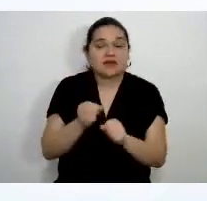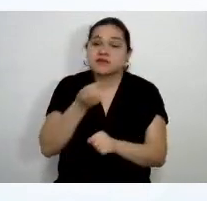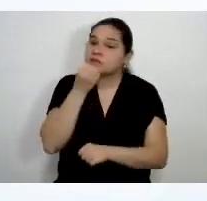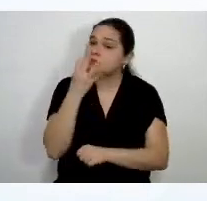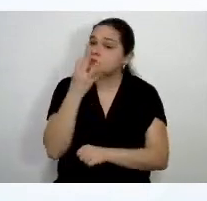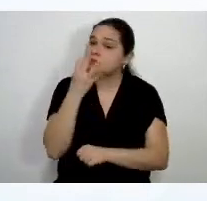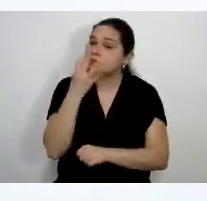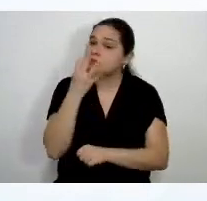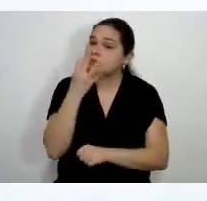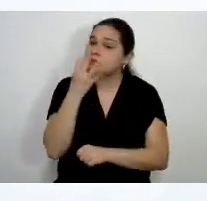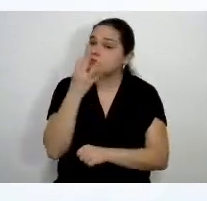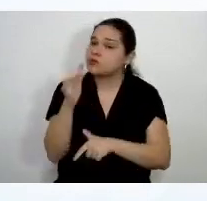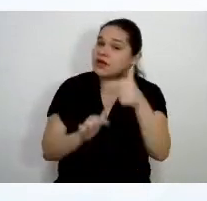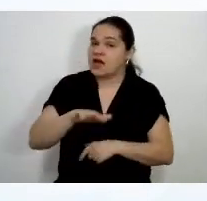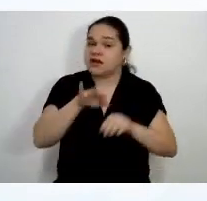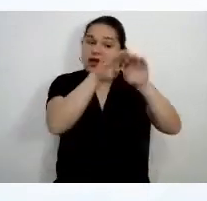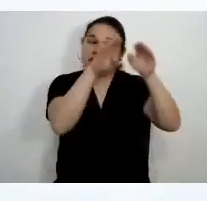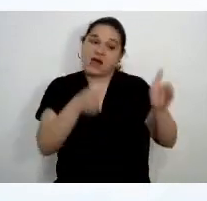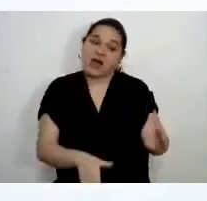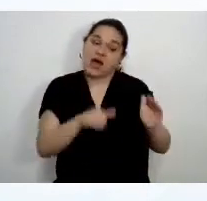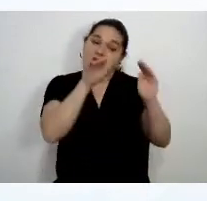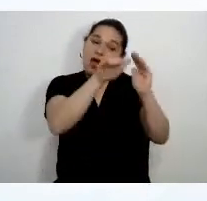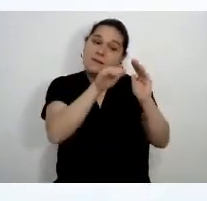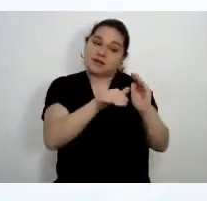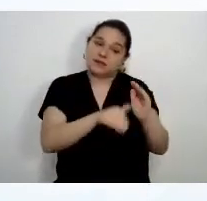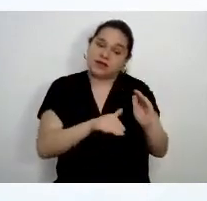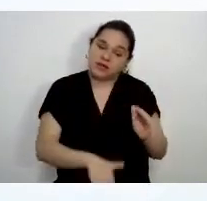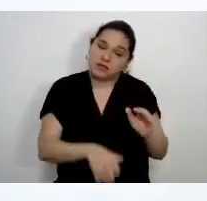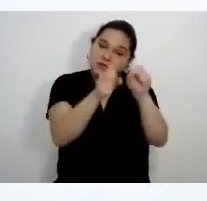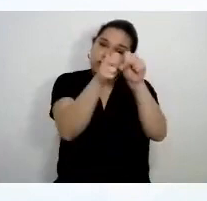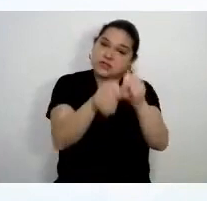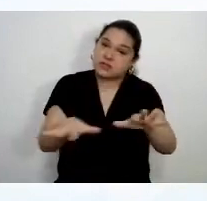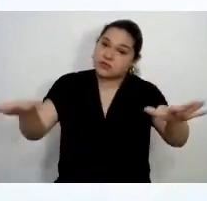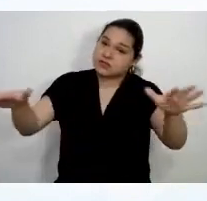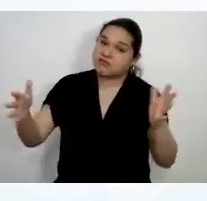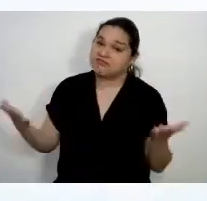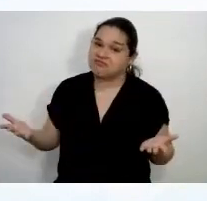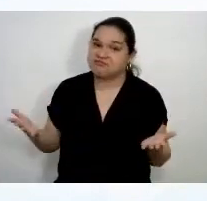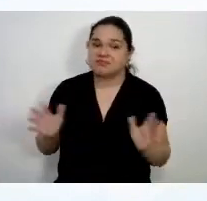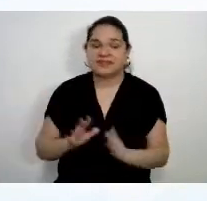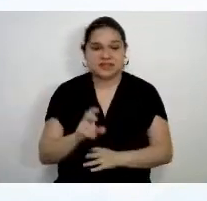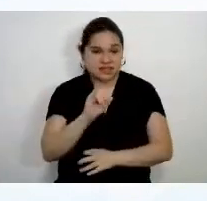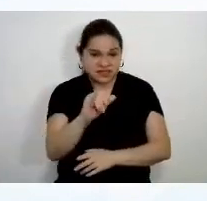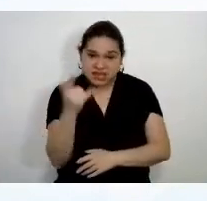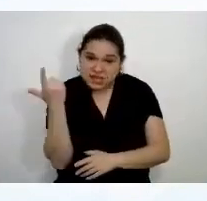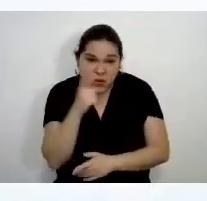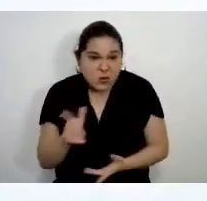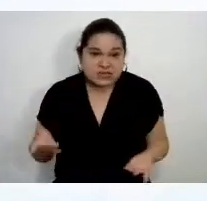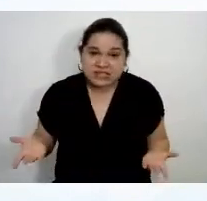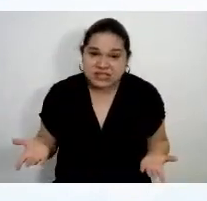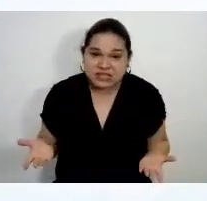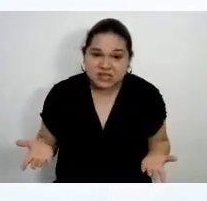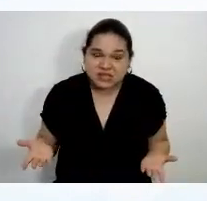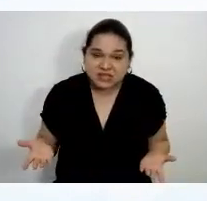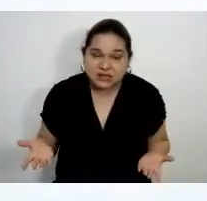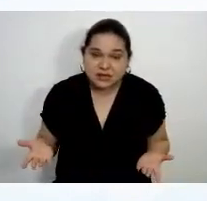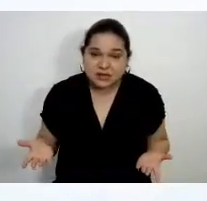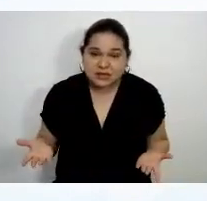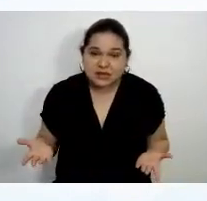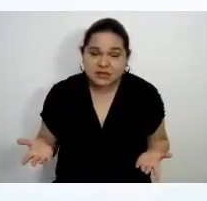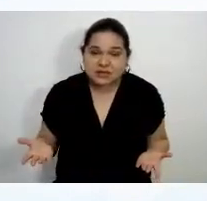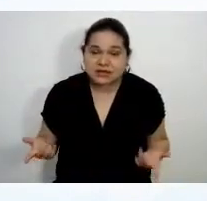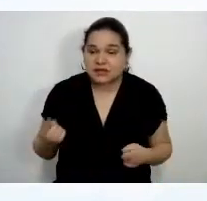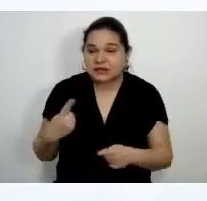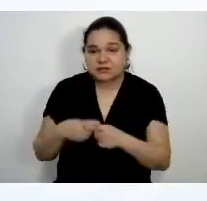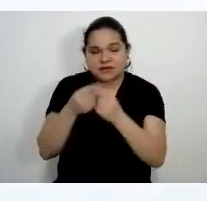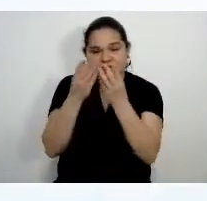falou, armazenamento, distribuição e aplicação. Se não conseguir fazer isso, então é porque está falido, o sistema